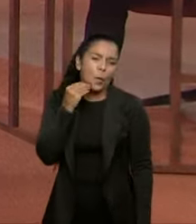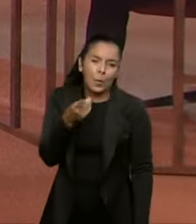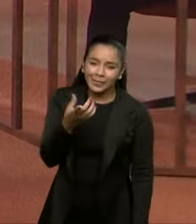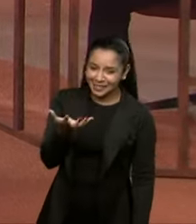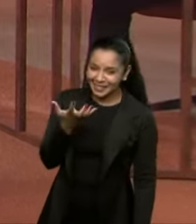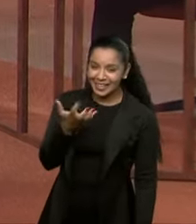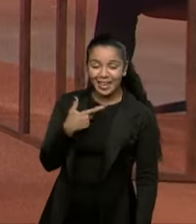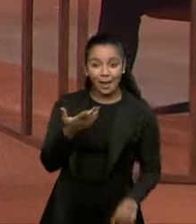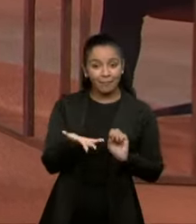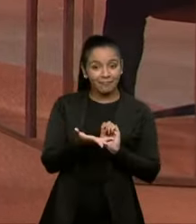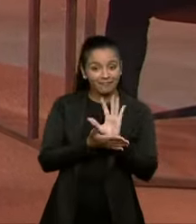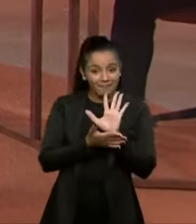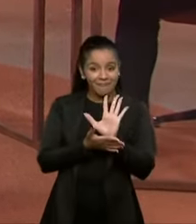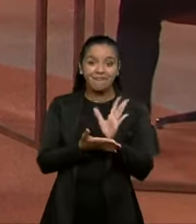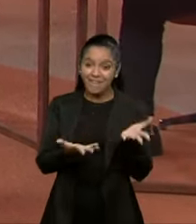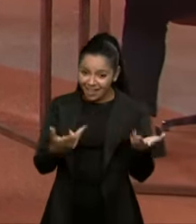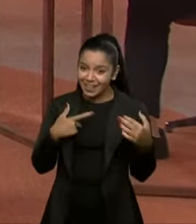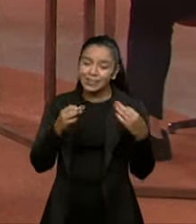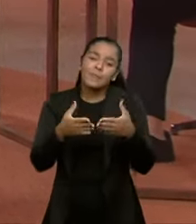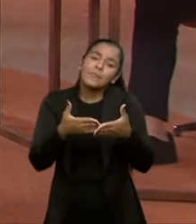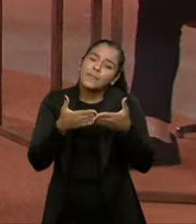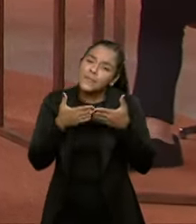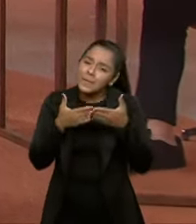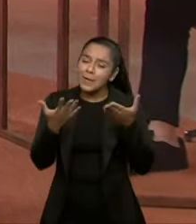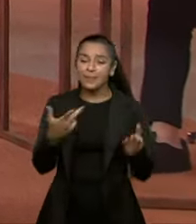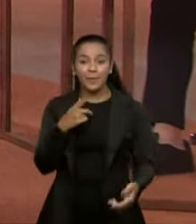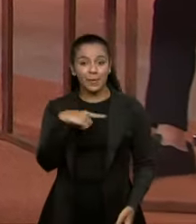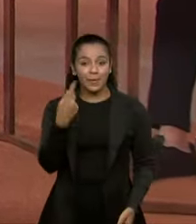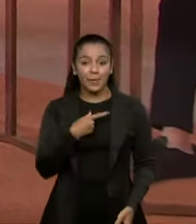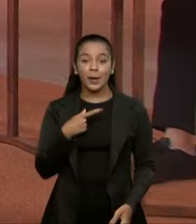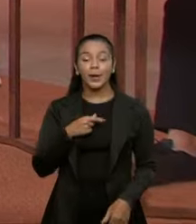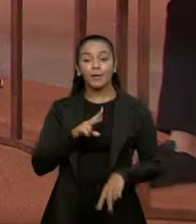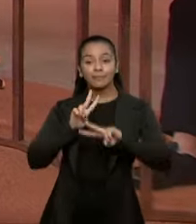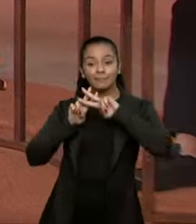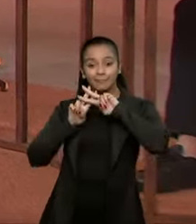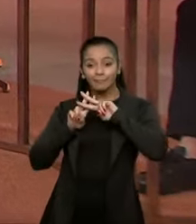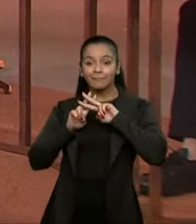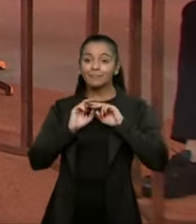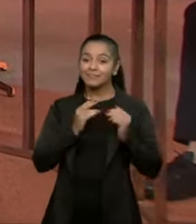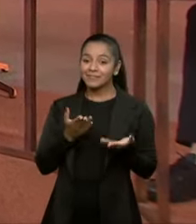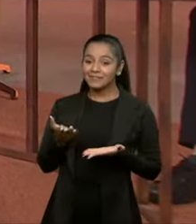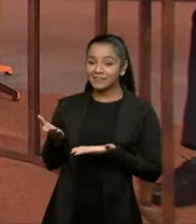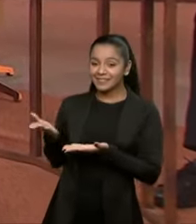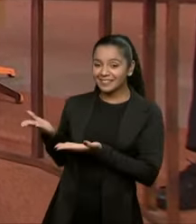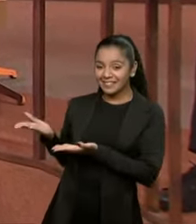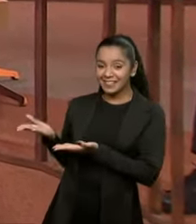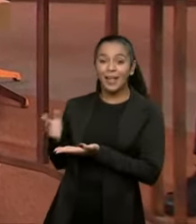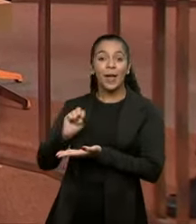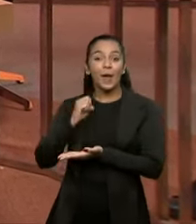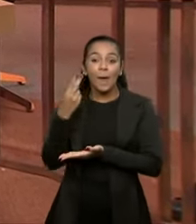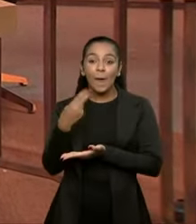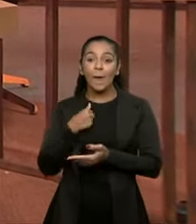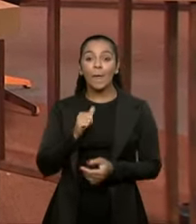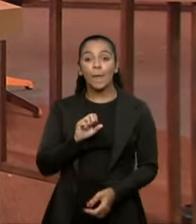olha lá, manda mensagem, por favor, para nossa hashtag Sem Censura ou pelo nosso WhatsApp